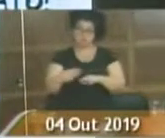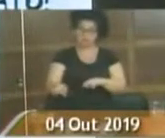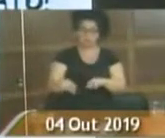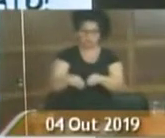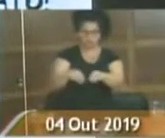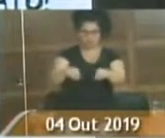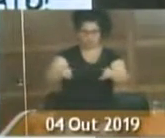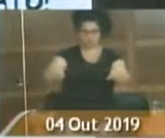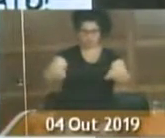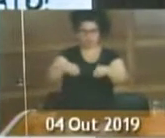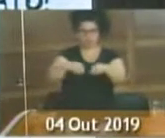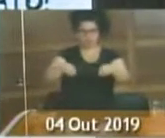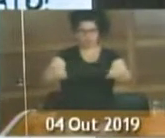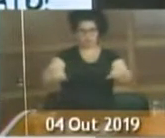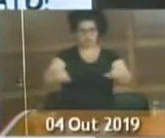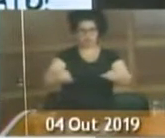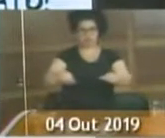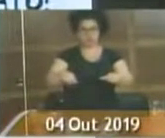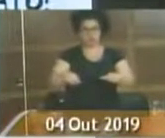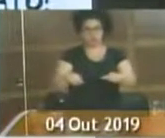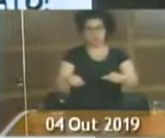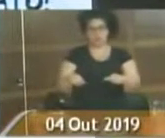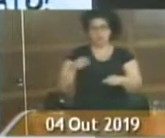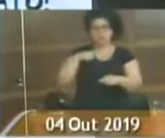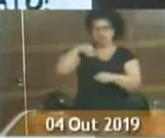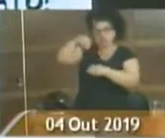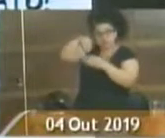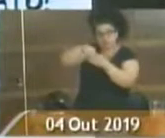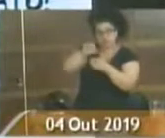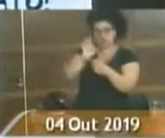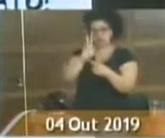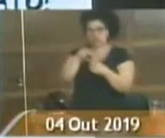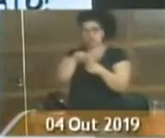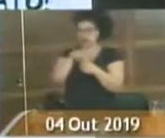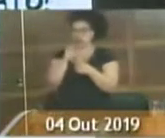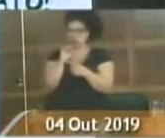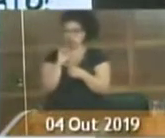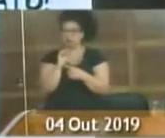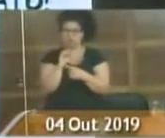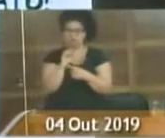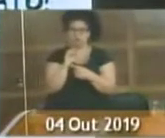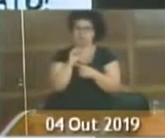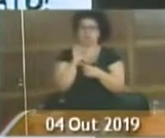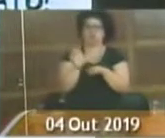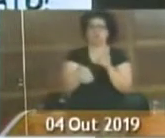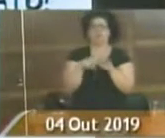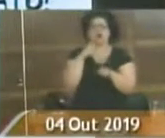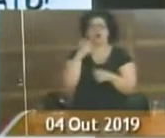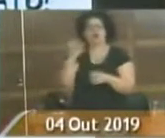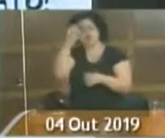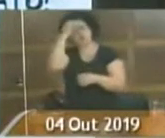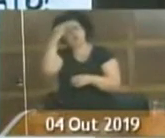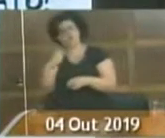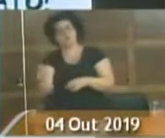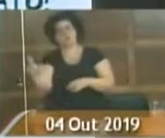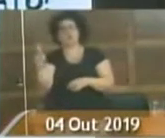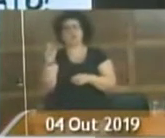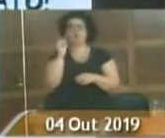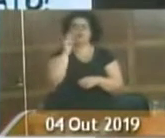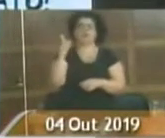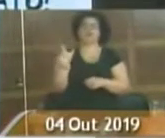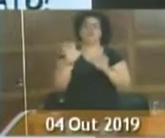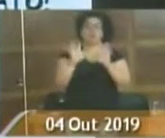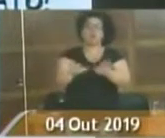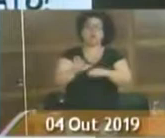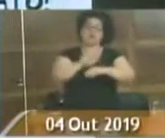solo. Dentro daquele solo mora aquele fungo, tá? Então, às vezes, a gente fala assim, ah, a culpa é do gato, mas é uma